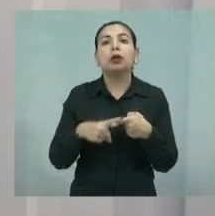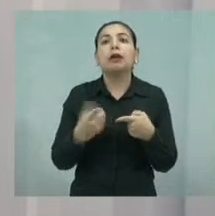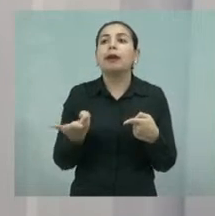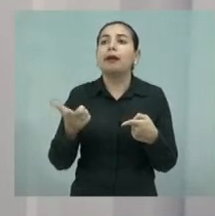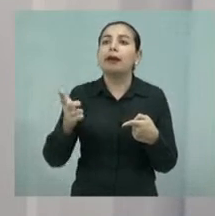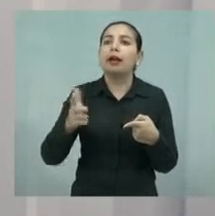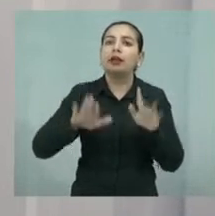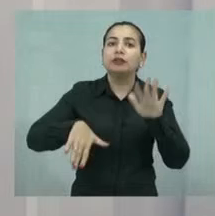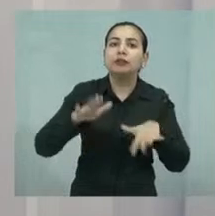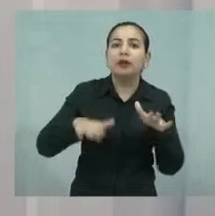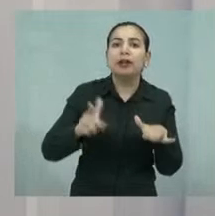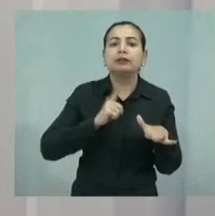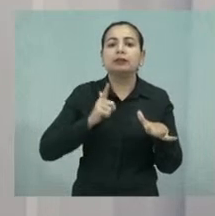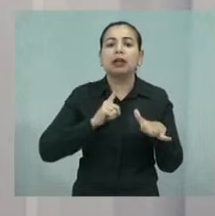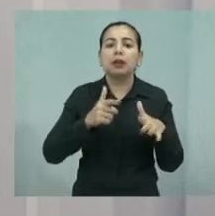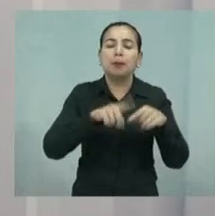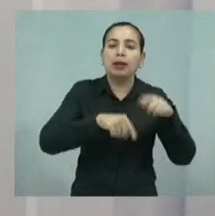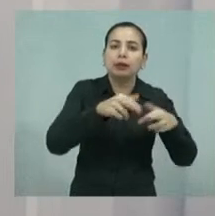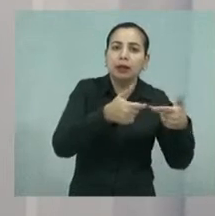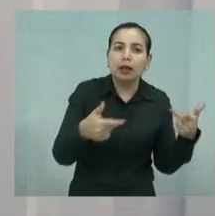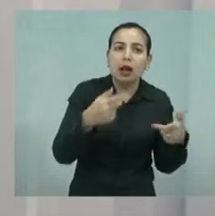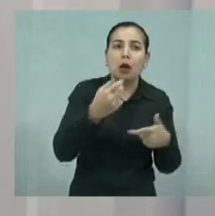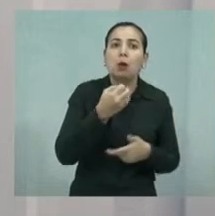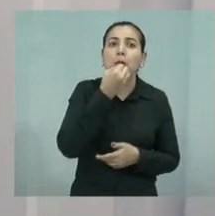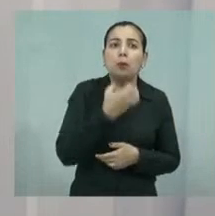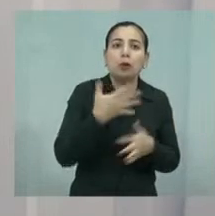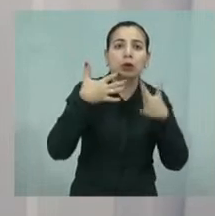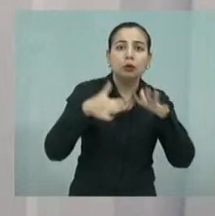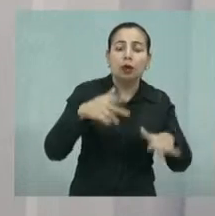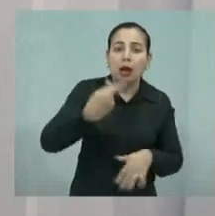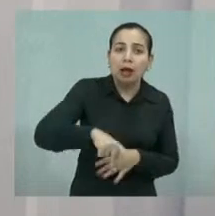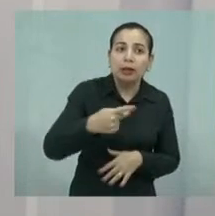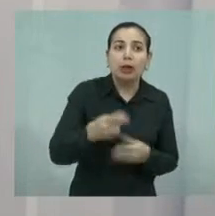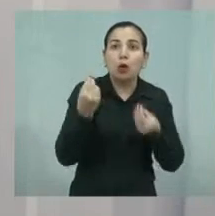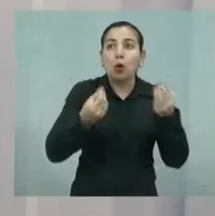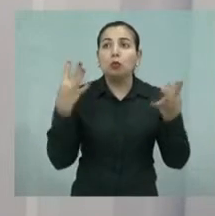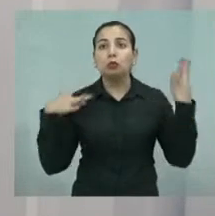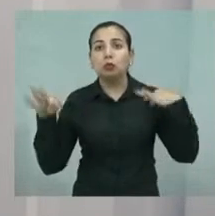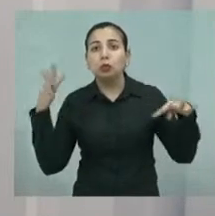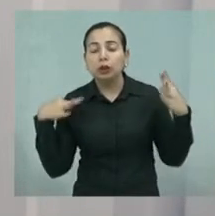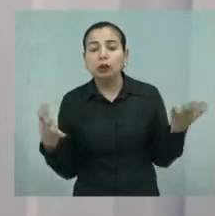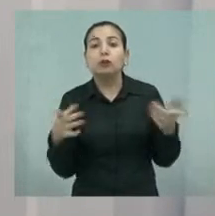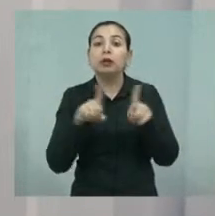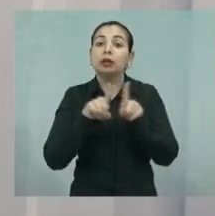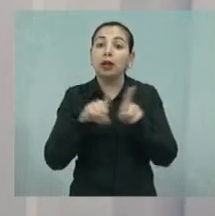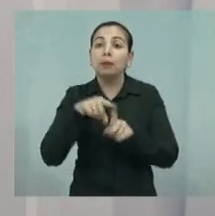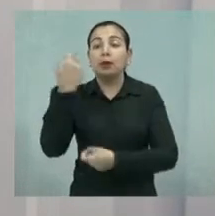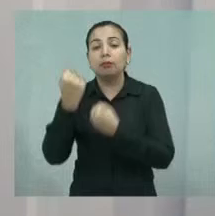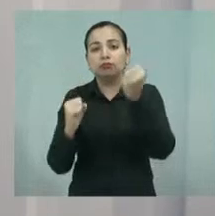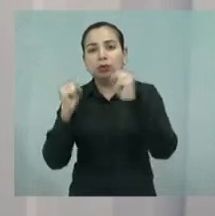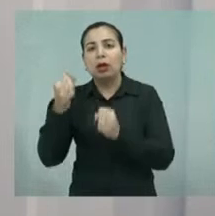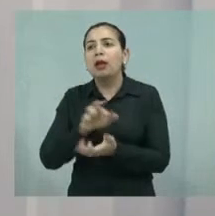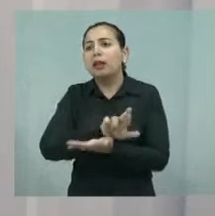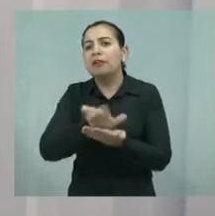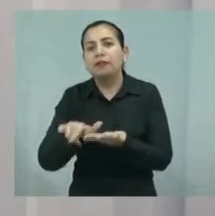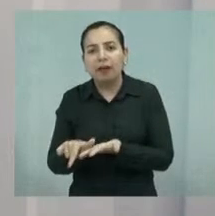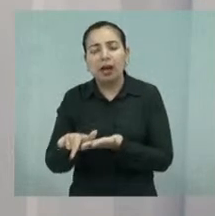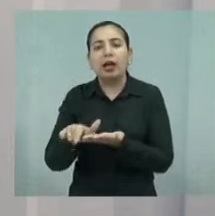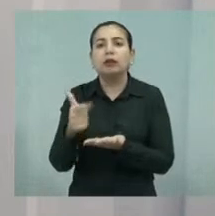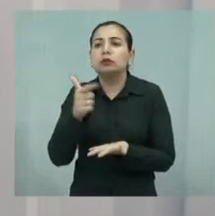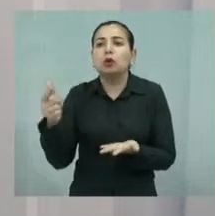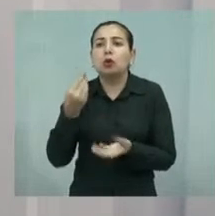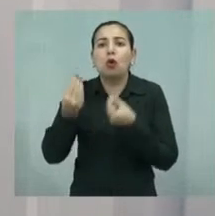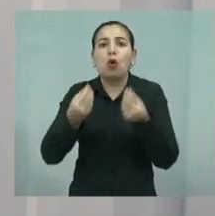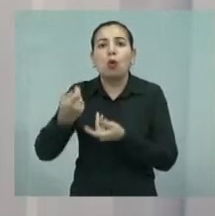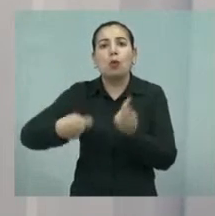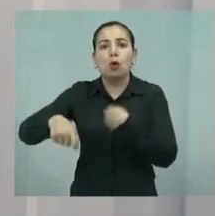recursos naturais oferecidas no Ceará em razão do turismo, e também na questão industrial e outros segmentos do comércio, para